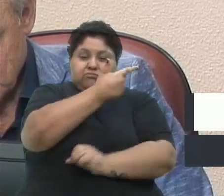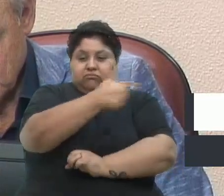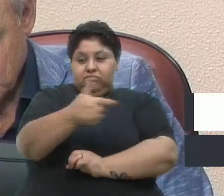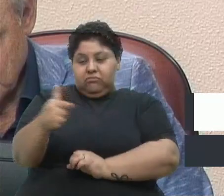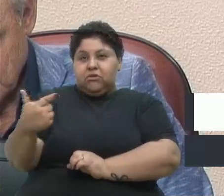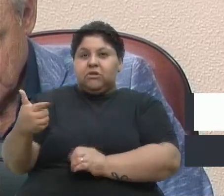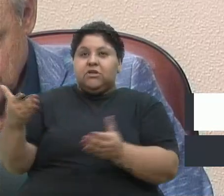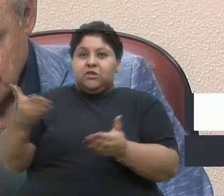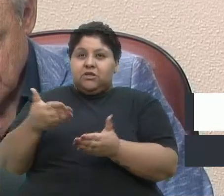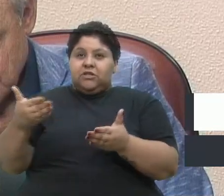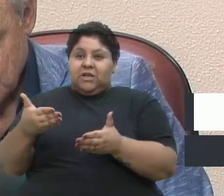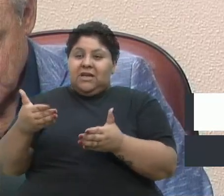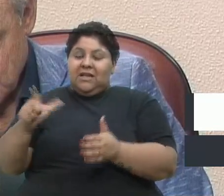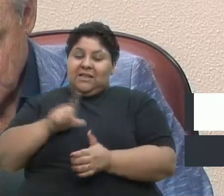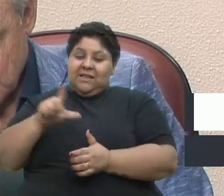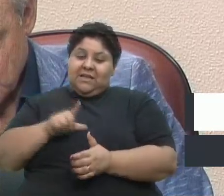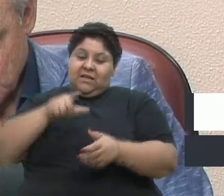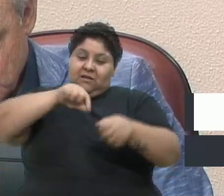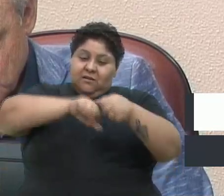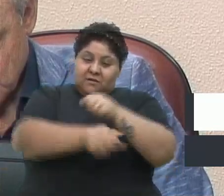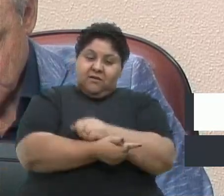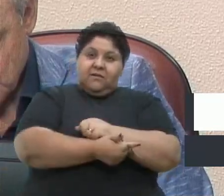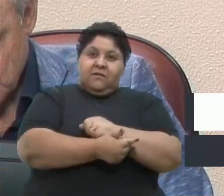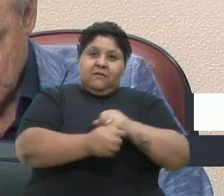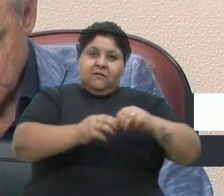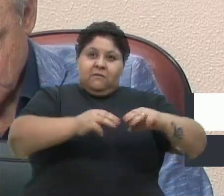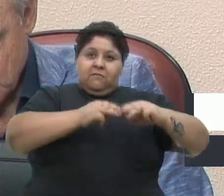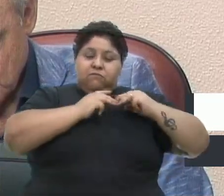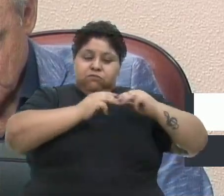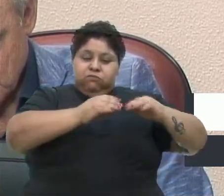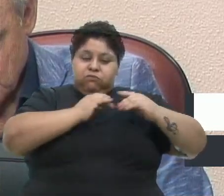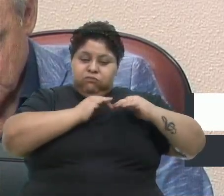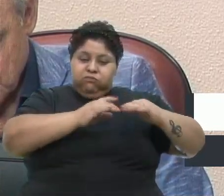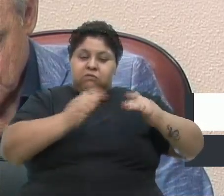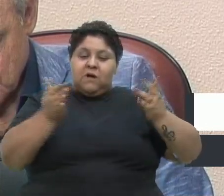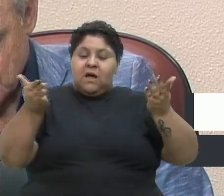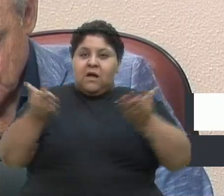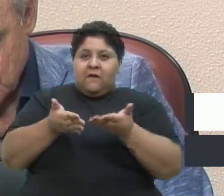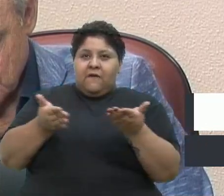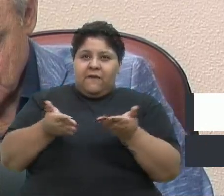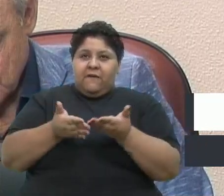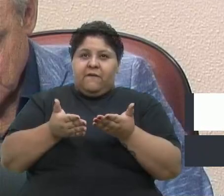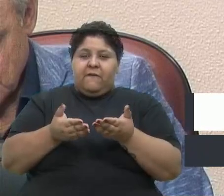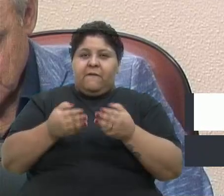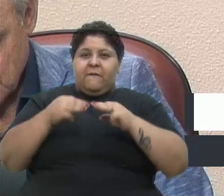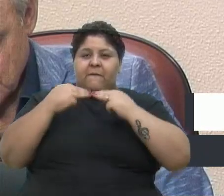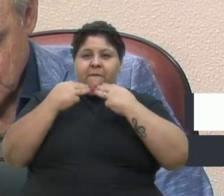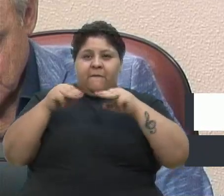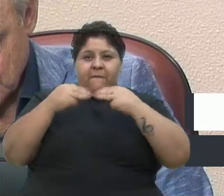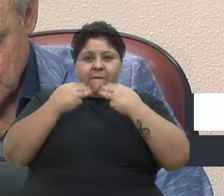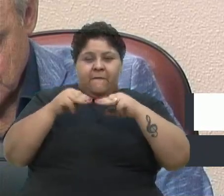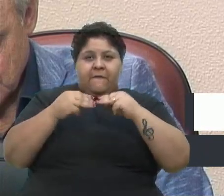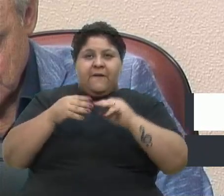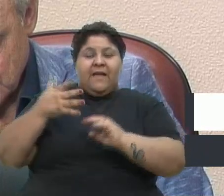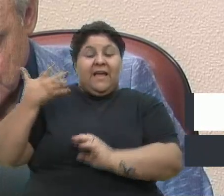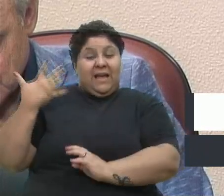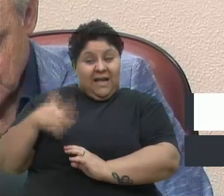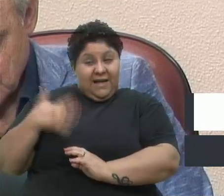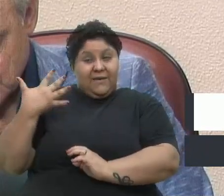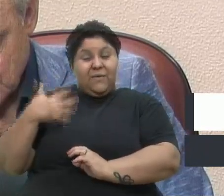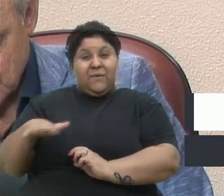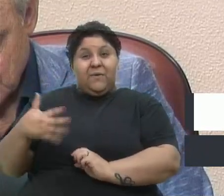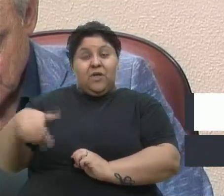veio investimentos para o maquinário, né? E agora para caminhões, o aluguel é caro, e